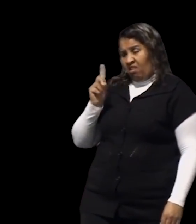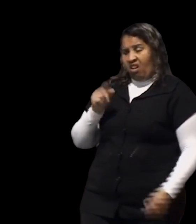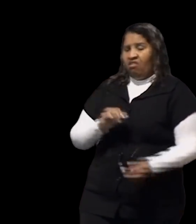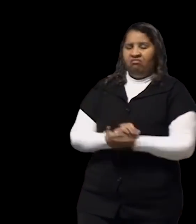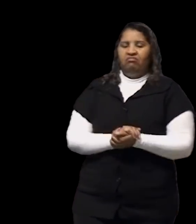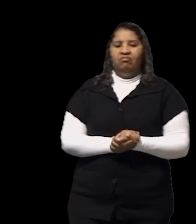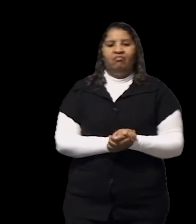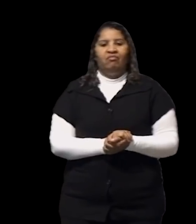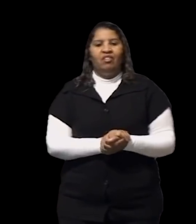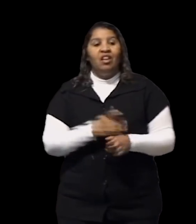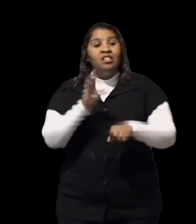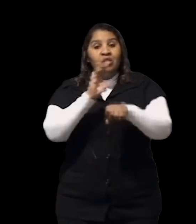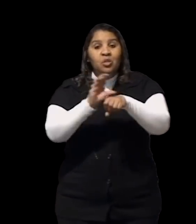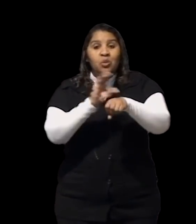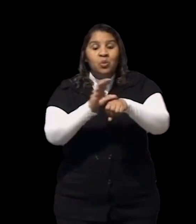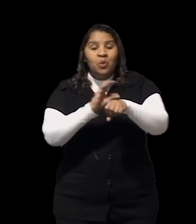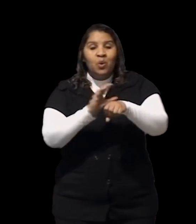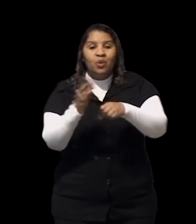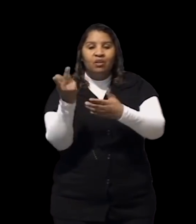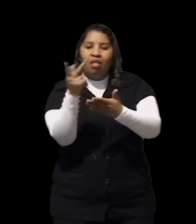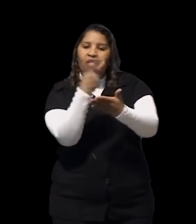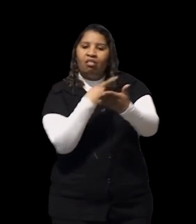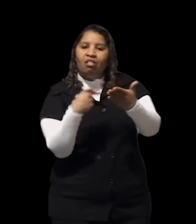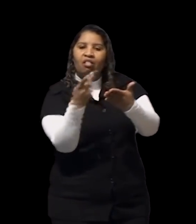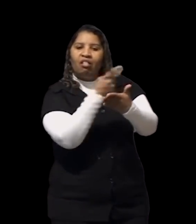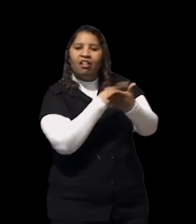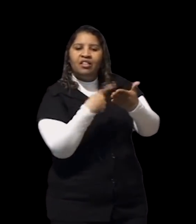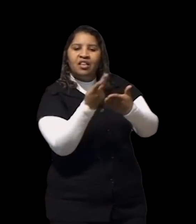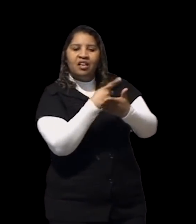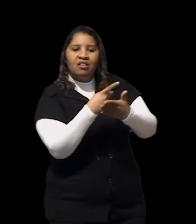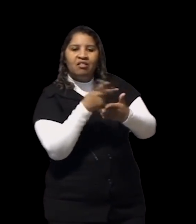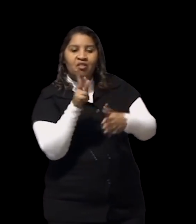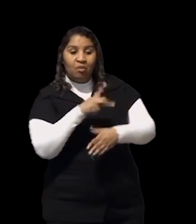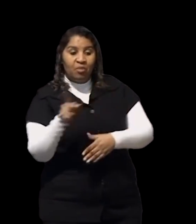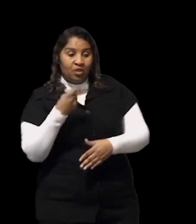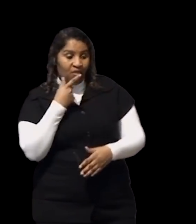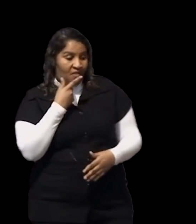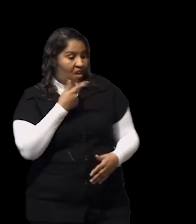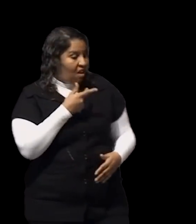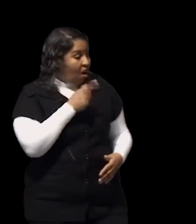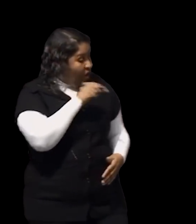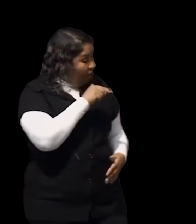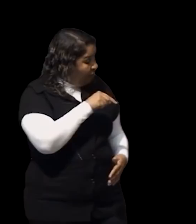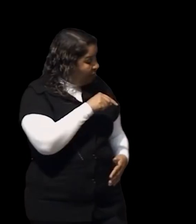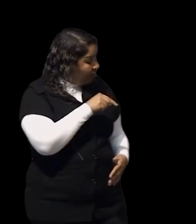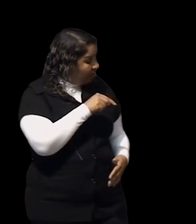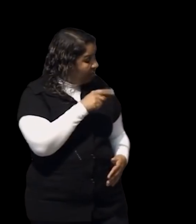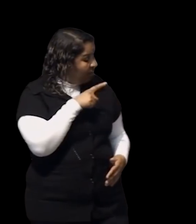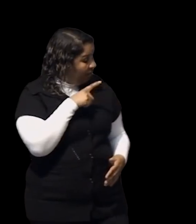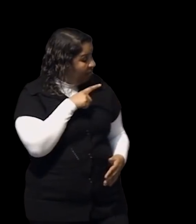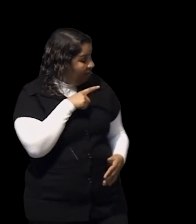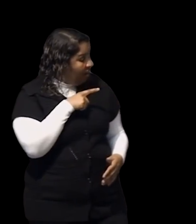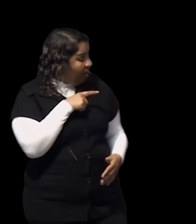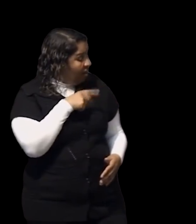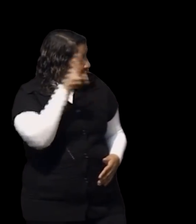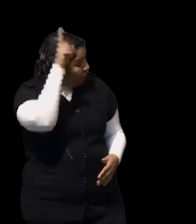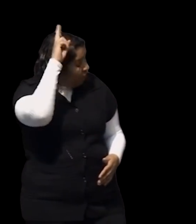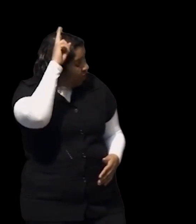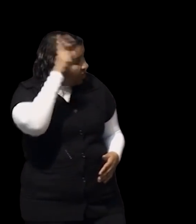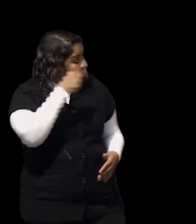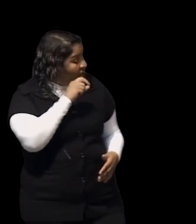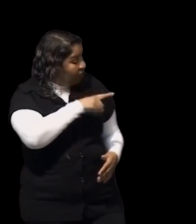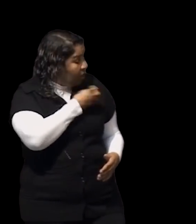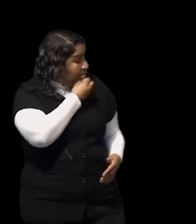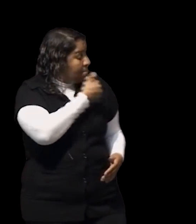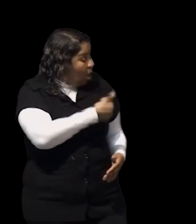curso de desenho e o professor de história mas que você tem um talento natural para ele se ele abandona isso porque porque